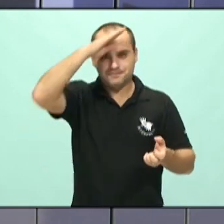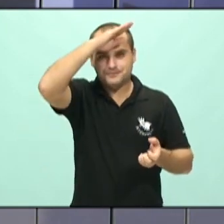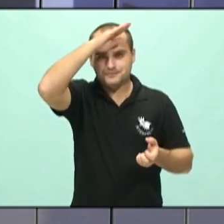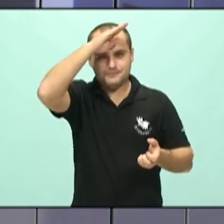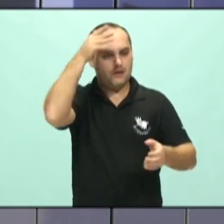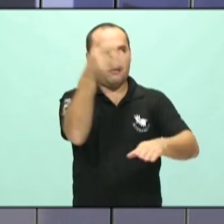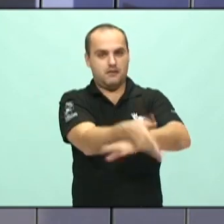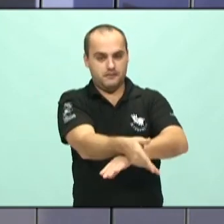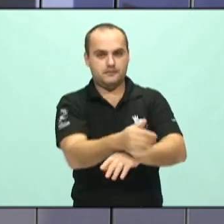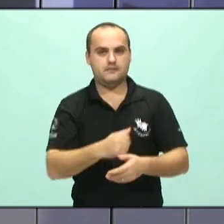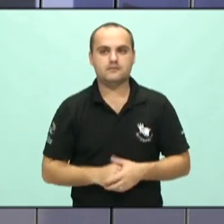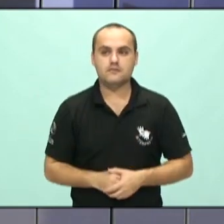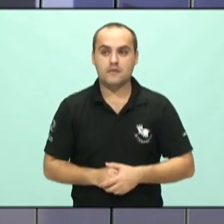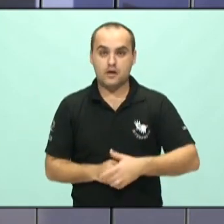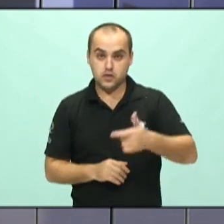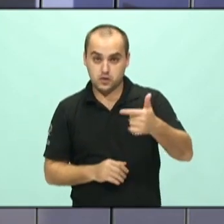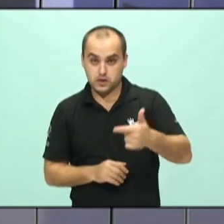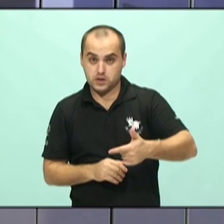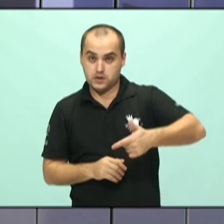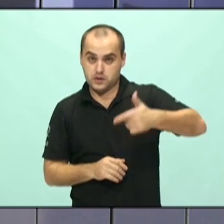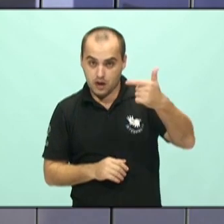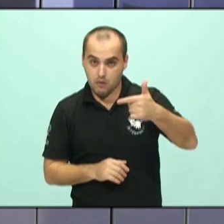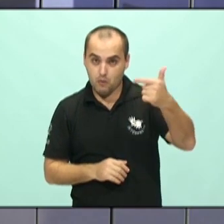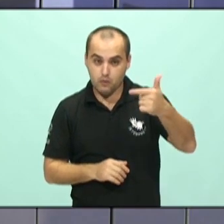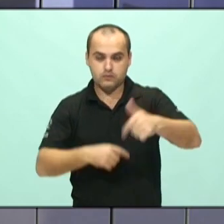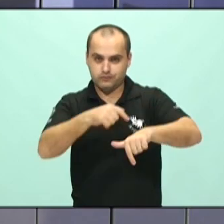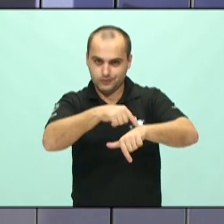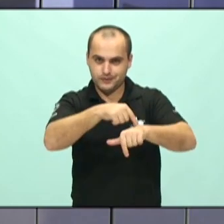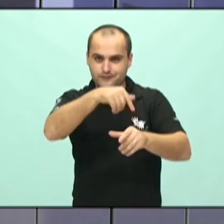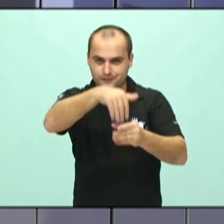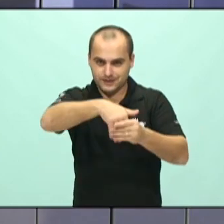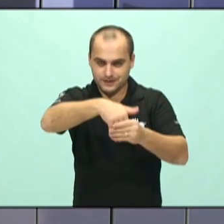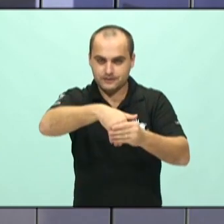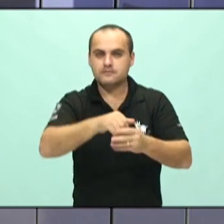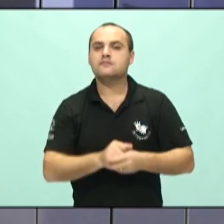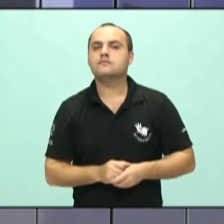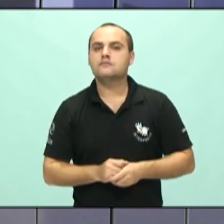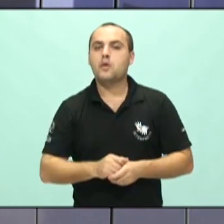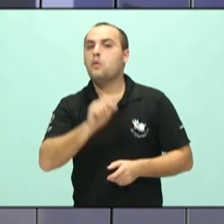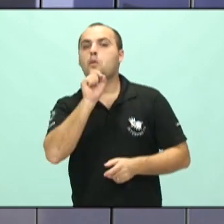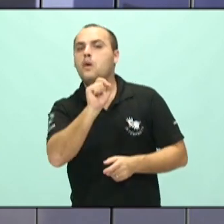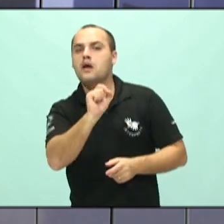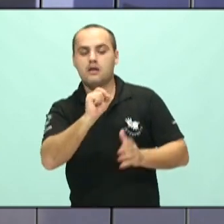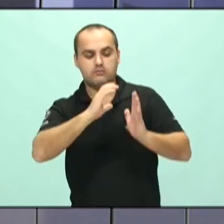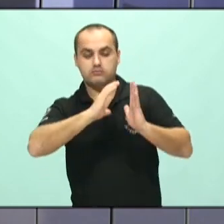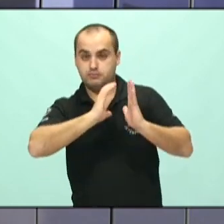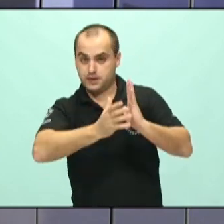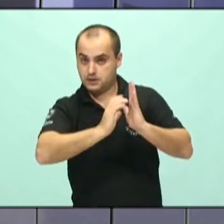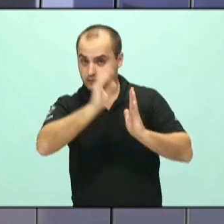No segundo turno, o que a Executiva Nacional fez? Ela pegou,